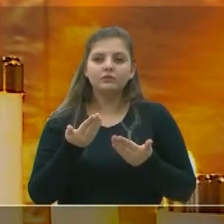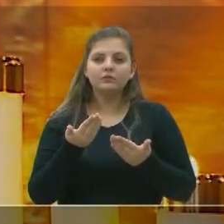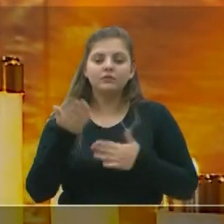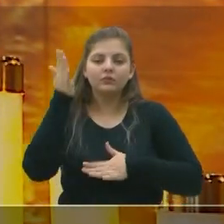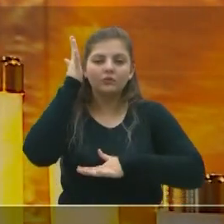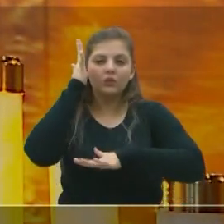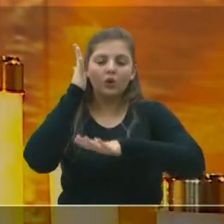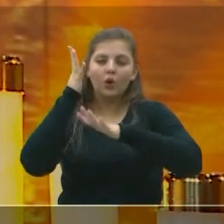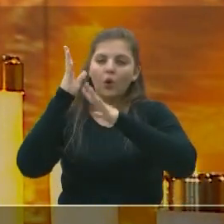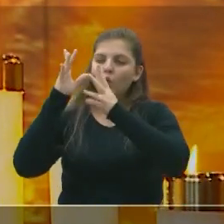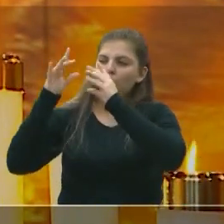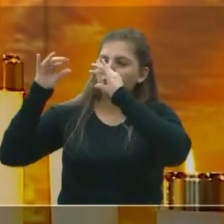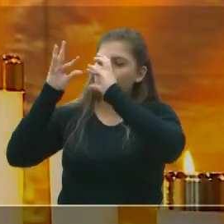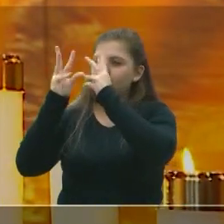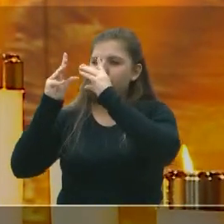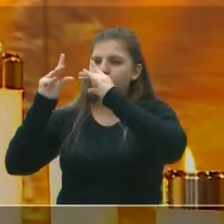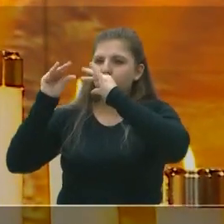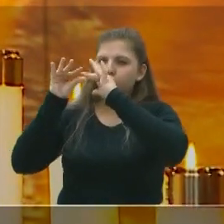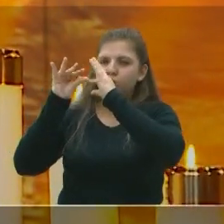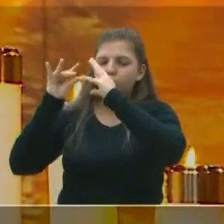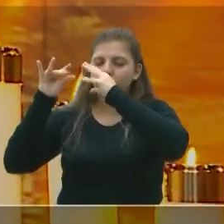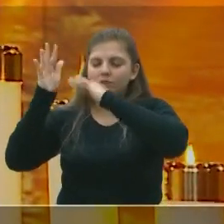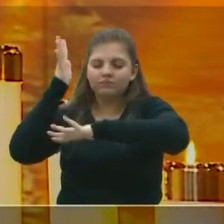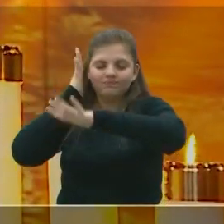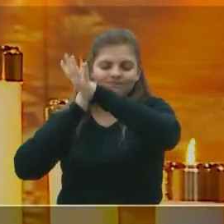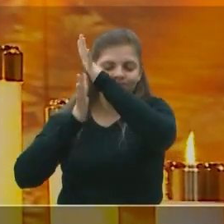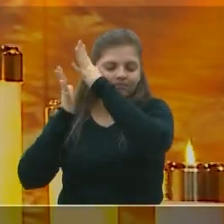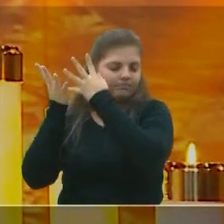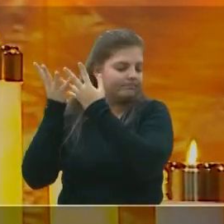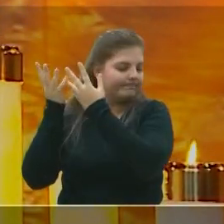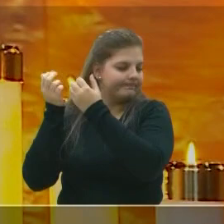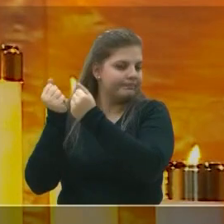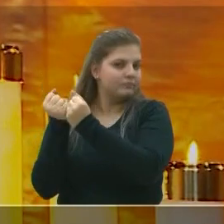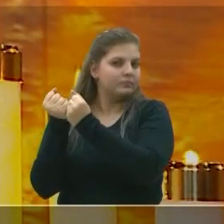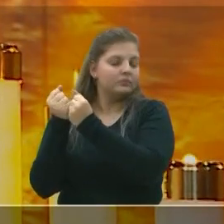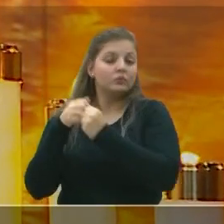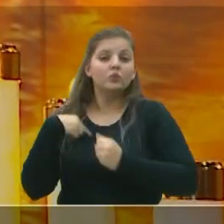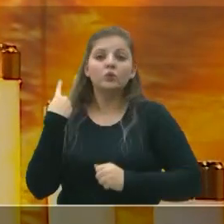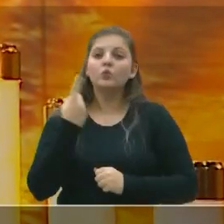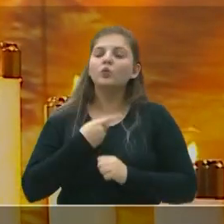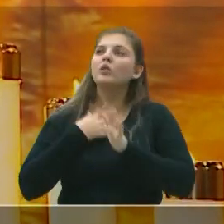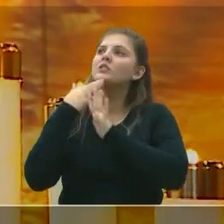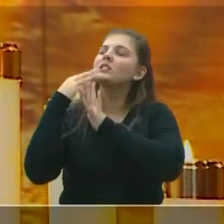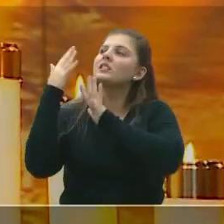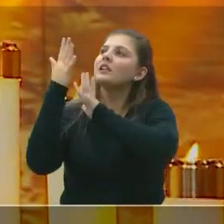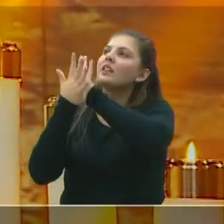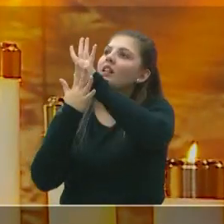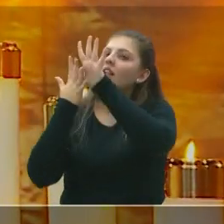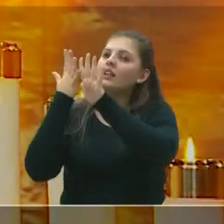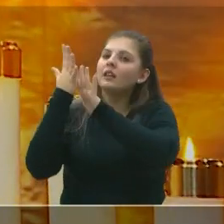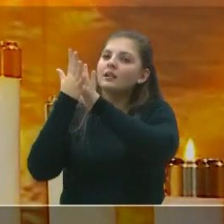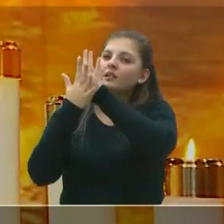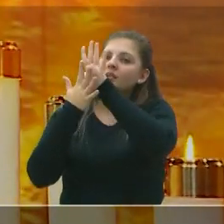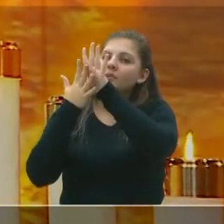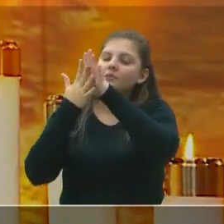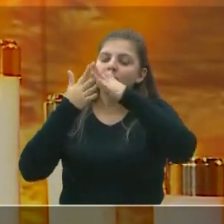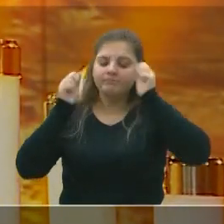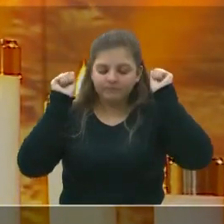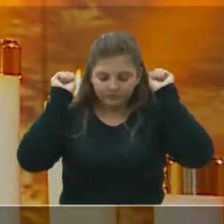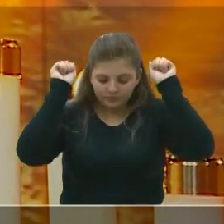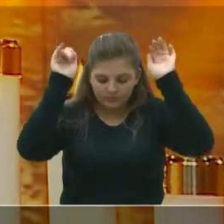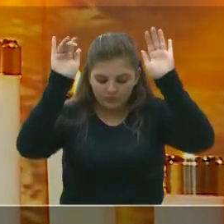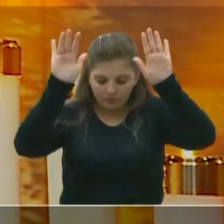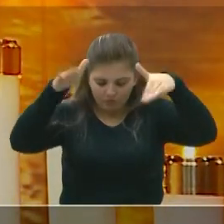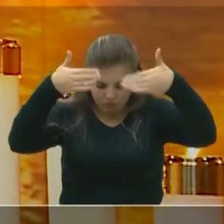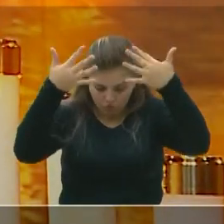Da trombeta, nós vamos agora levantar o nosso clamor, com seus braços ainda